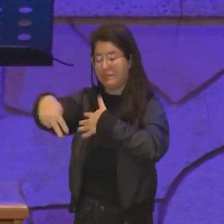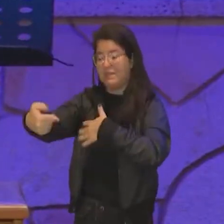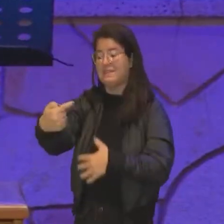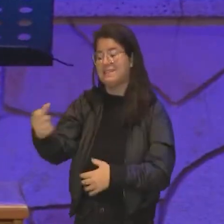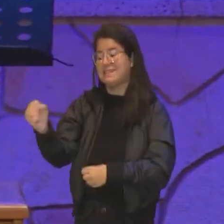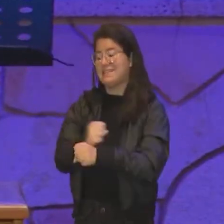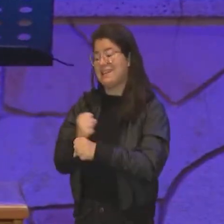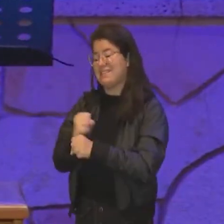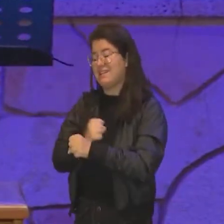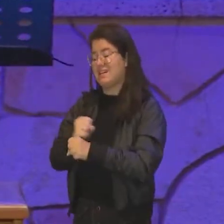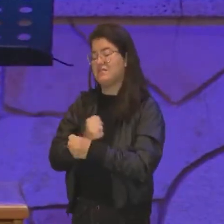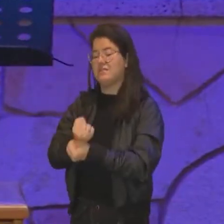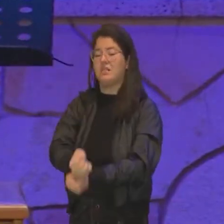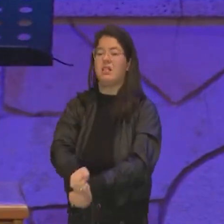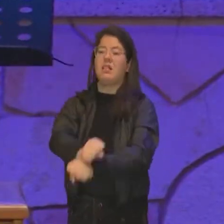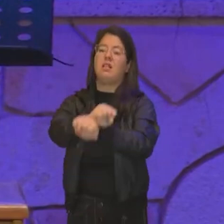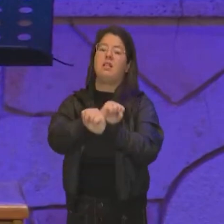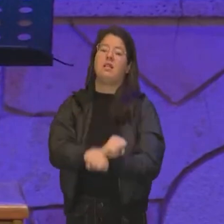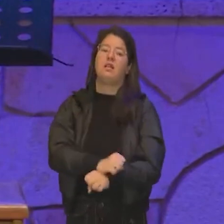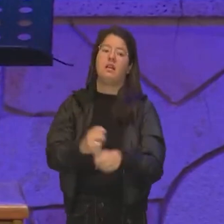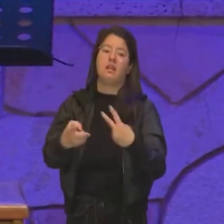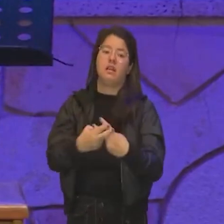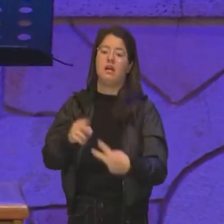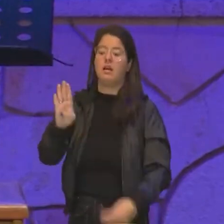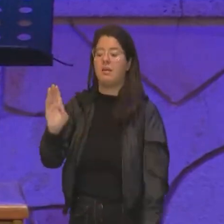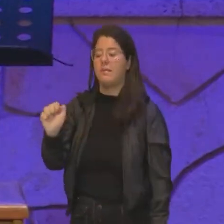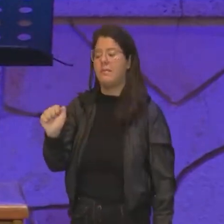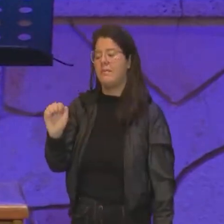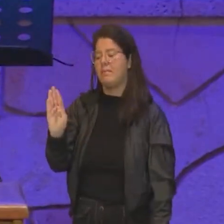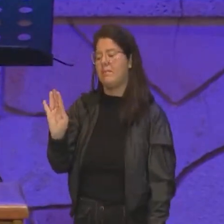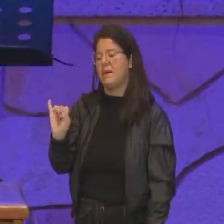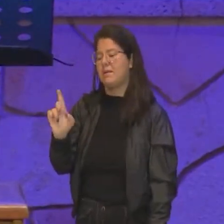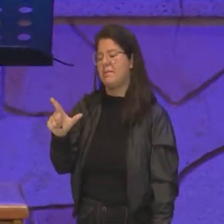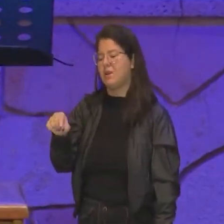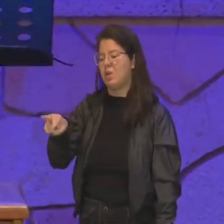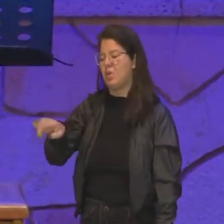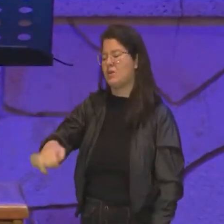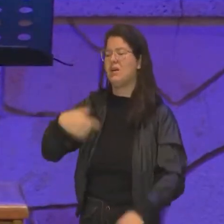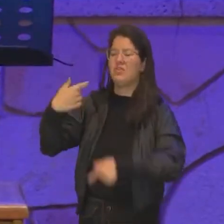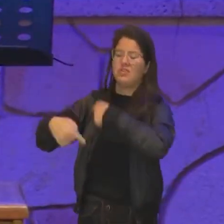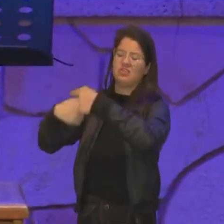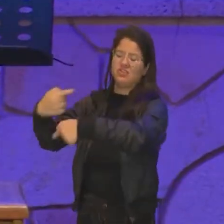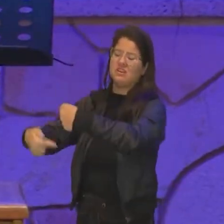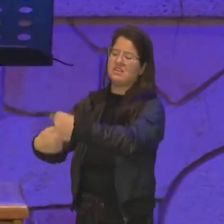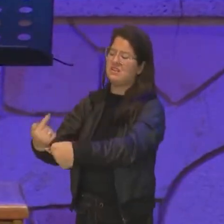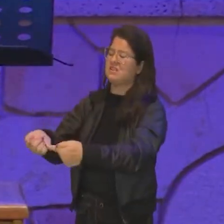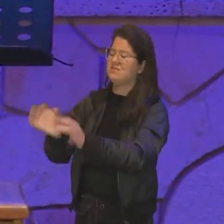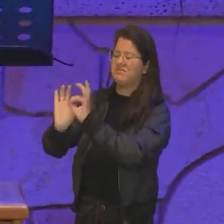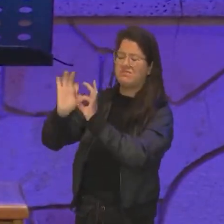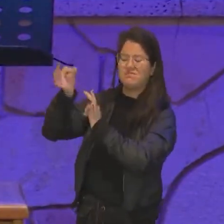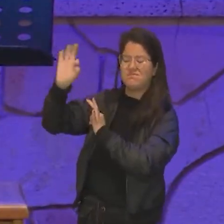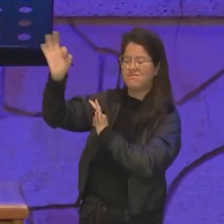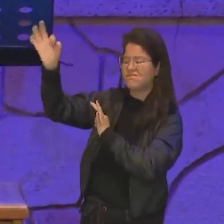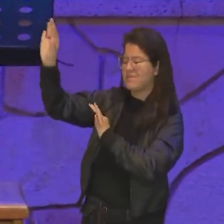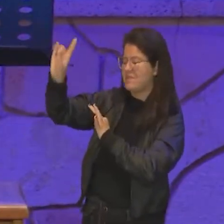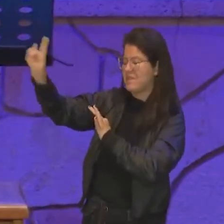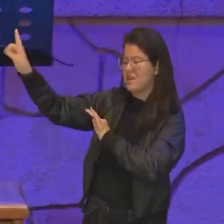a duração do exílio na Babilônia. Uma geração inteira ficou distante de sua